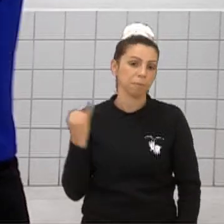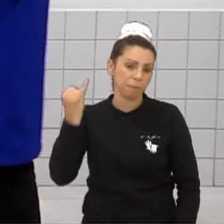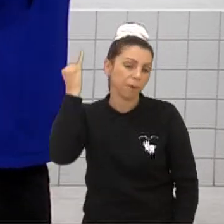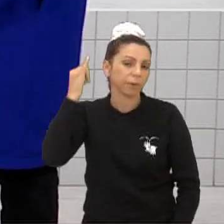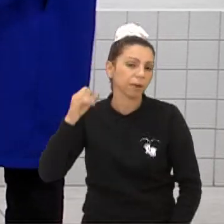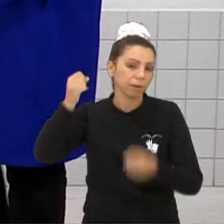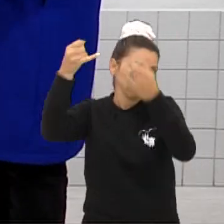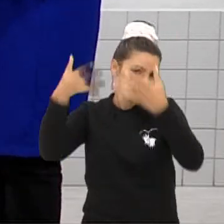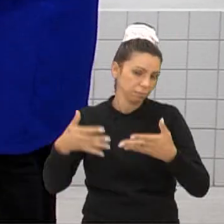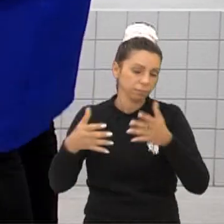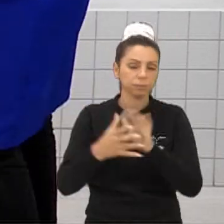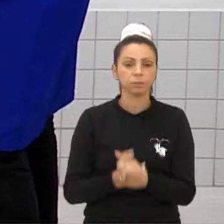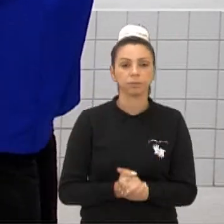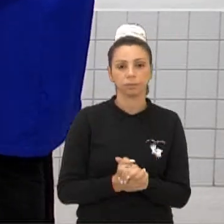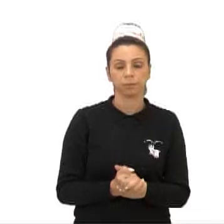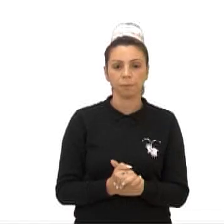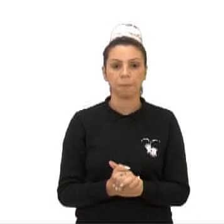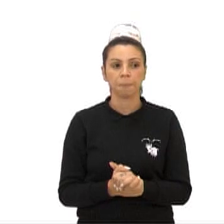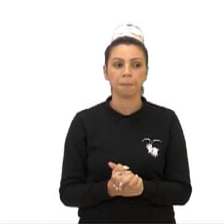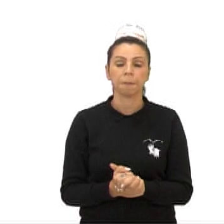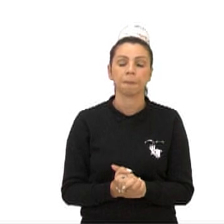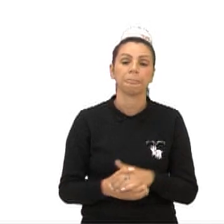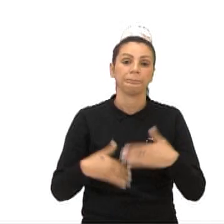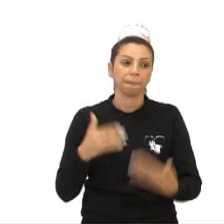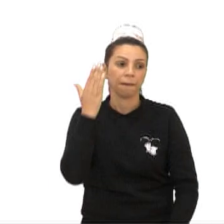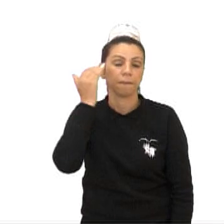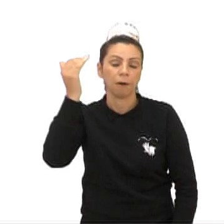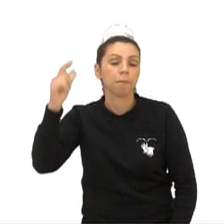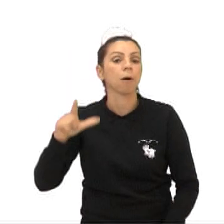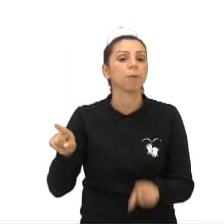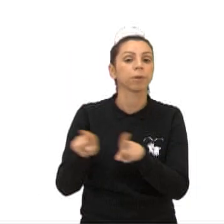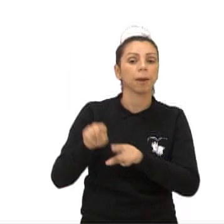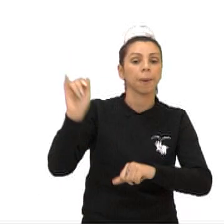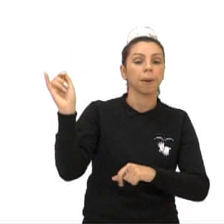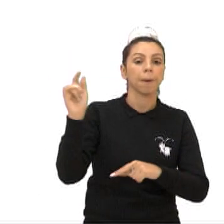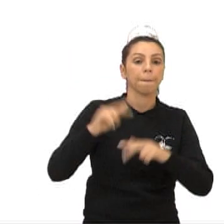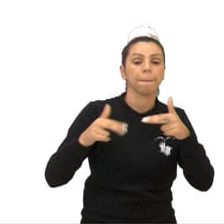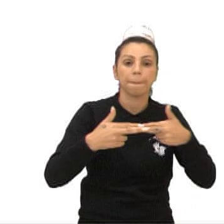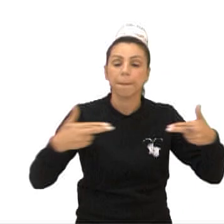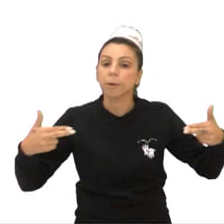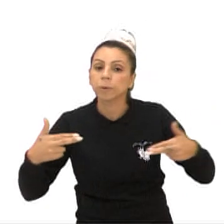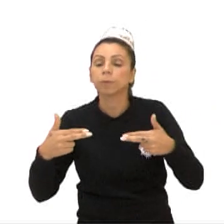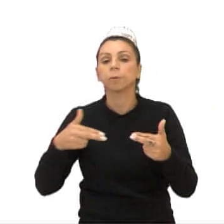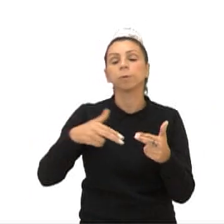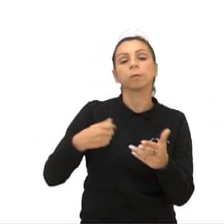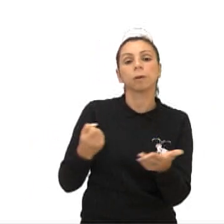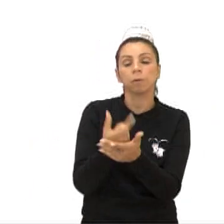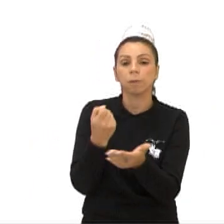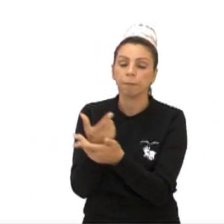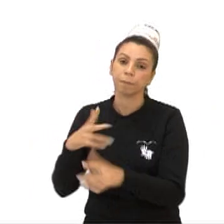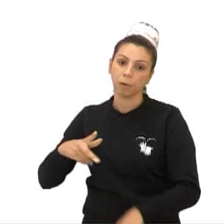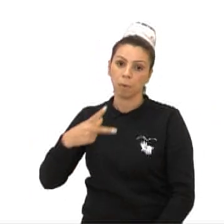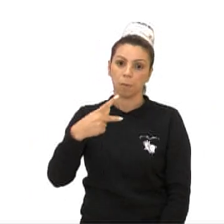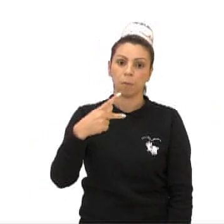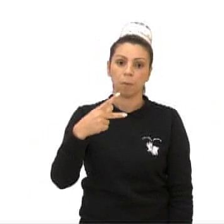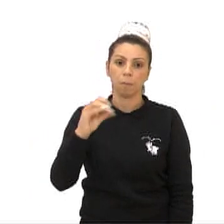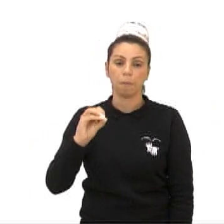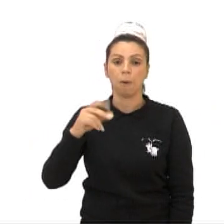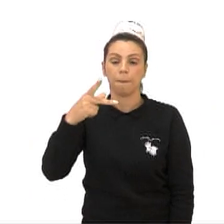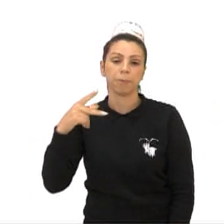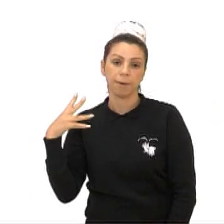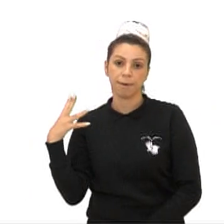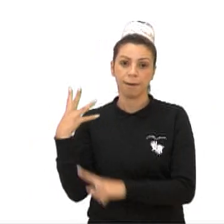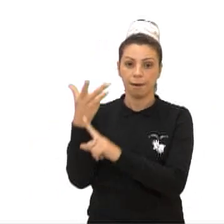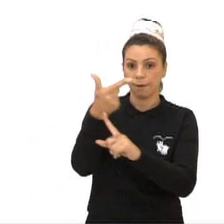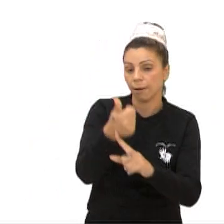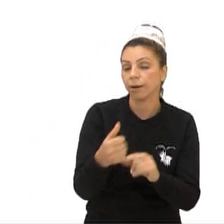abordar. Bora lá. Olha, são famosos e produtos de consumo. A pop art, ela surgiu na década de 60 como